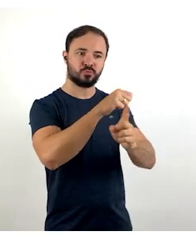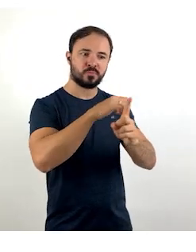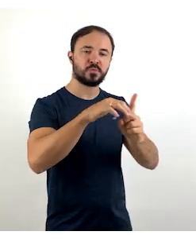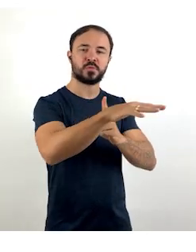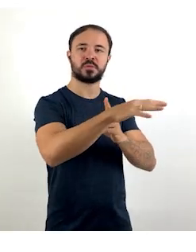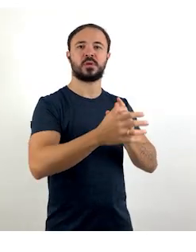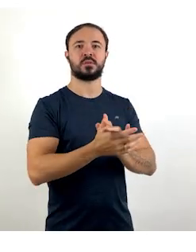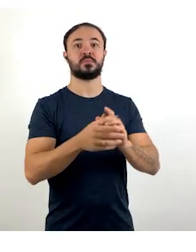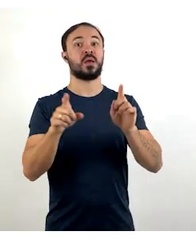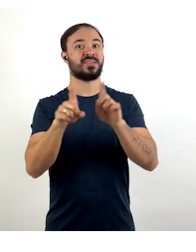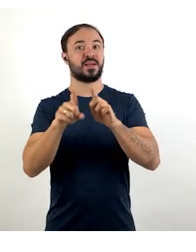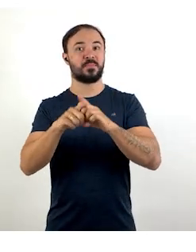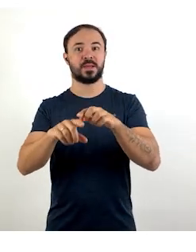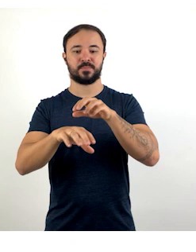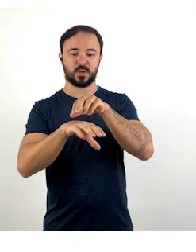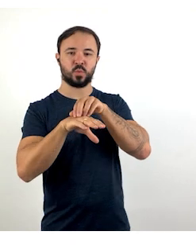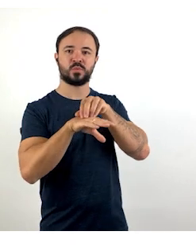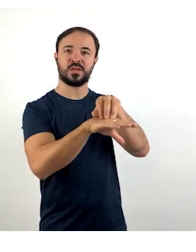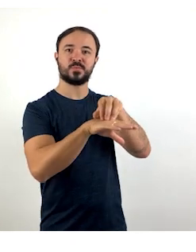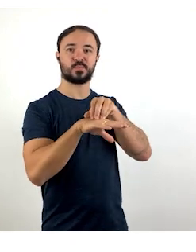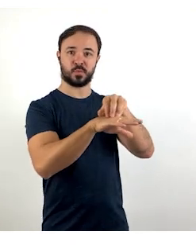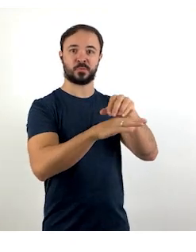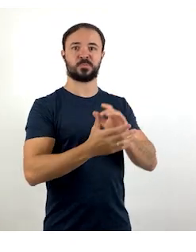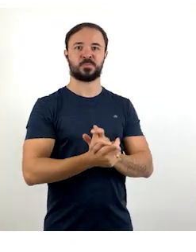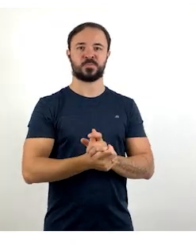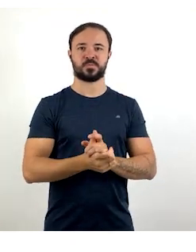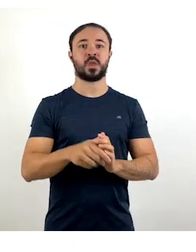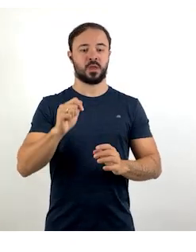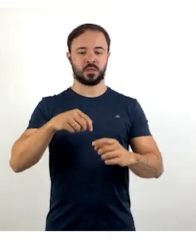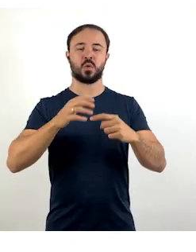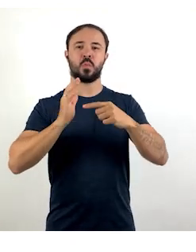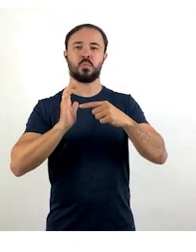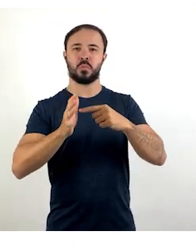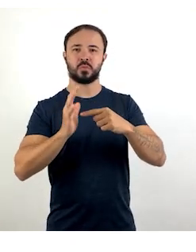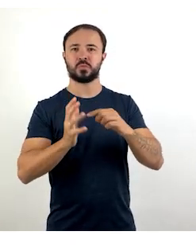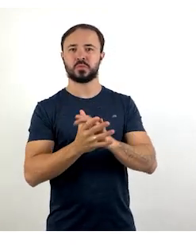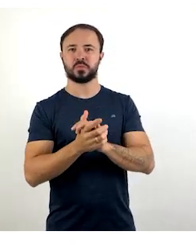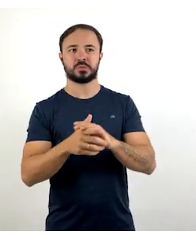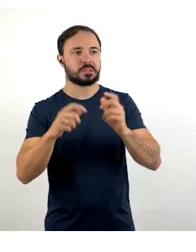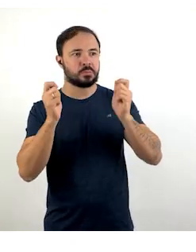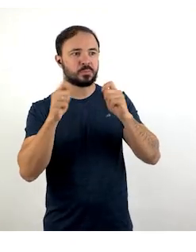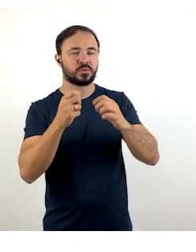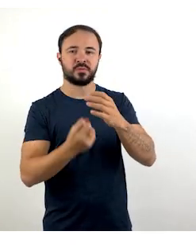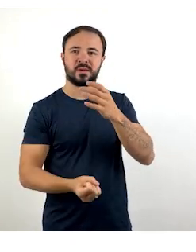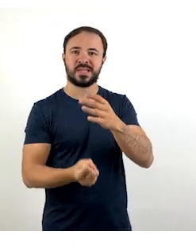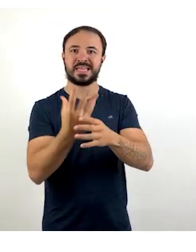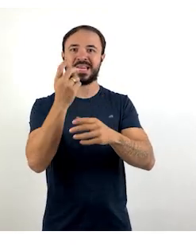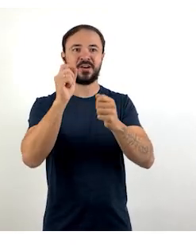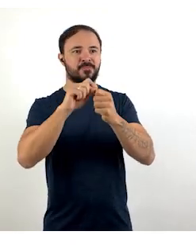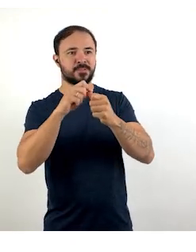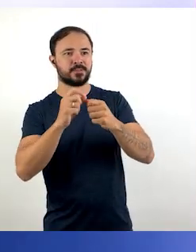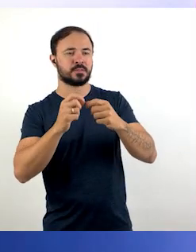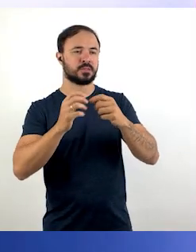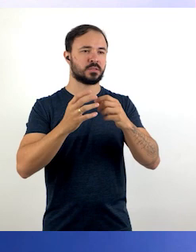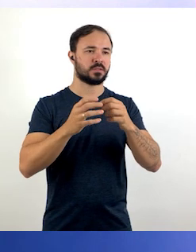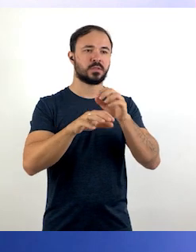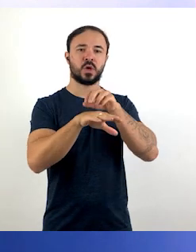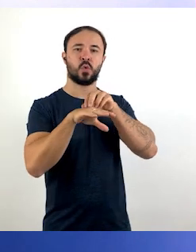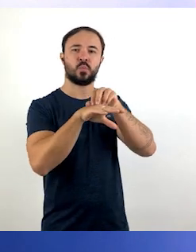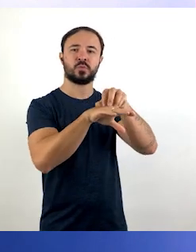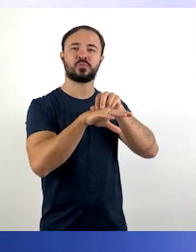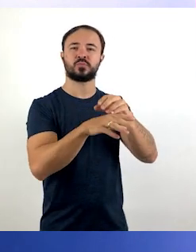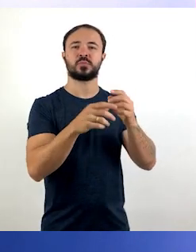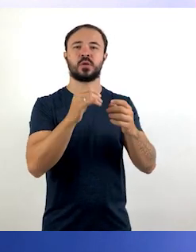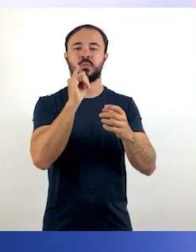O motor a vapor produziu um transporte em larga escala através de máquinas que foram criadas nesse período.